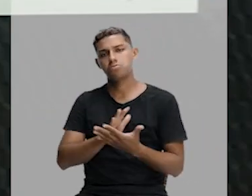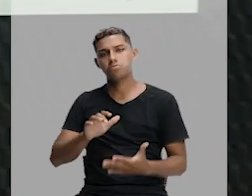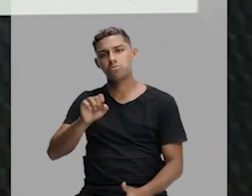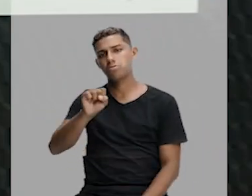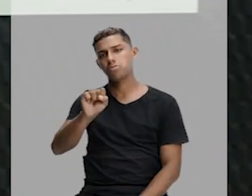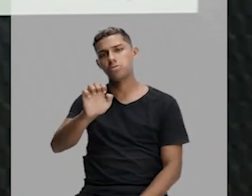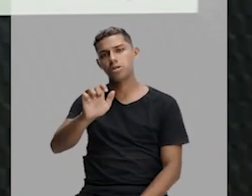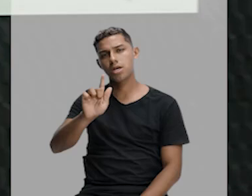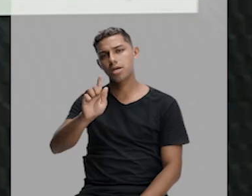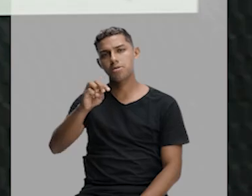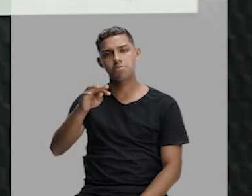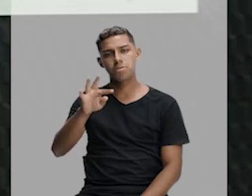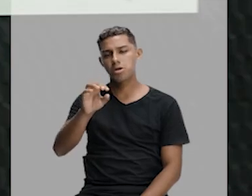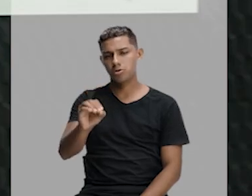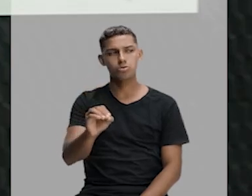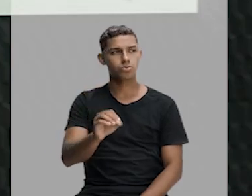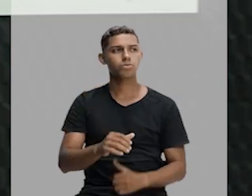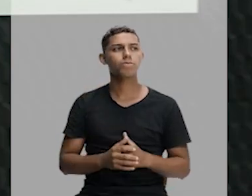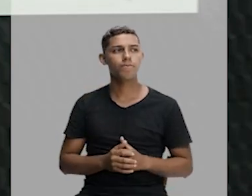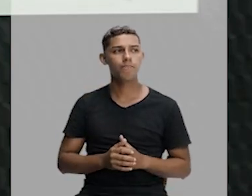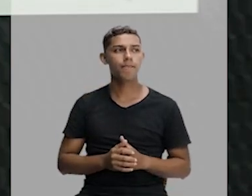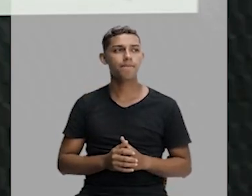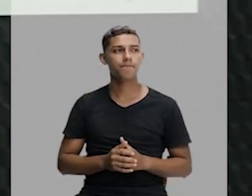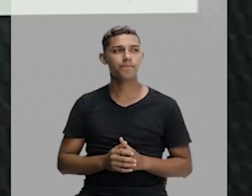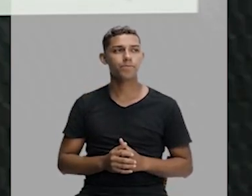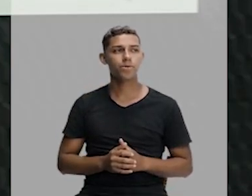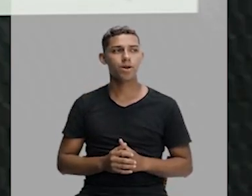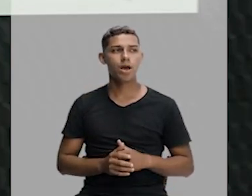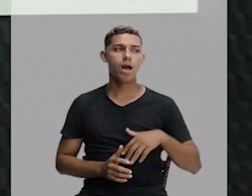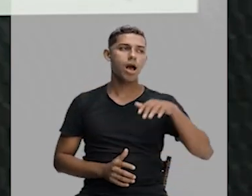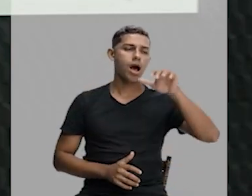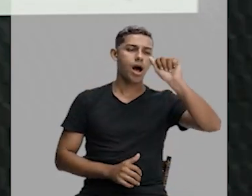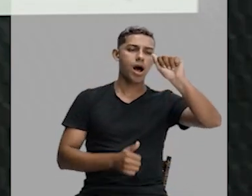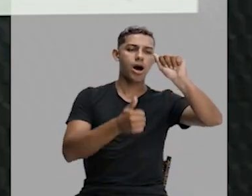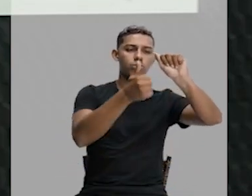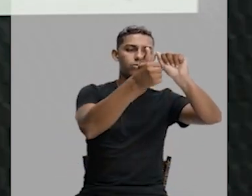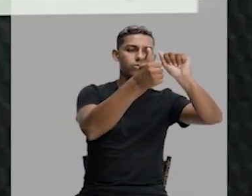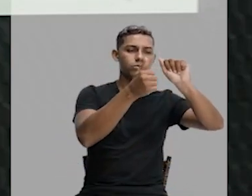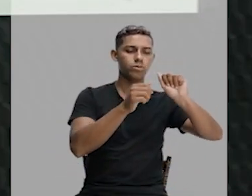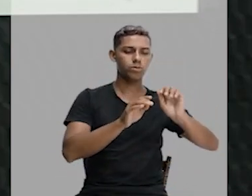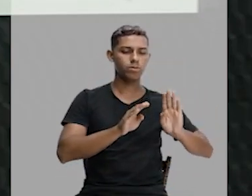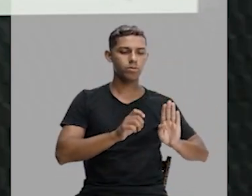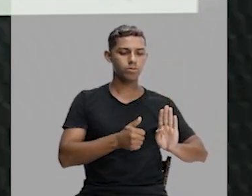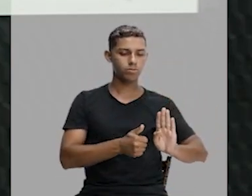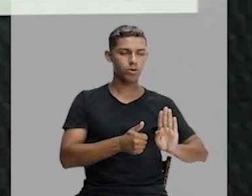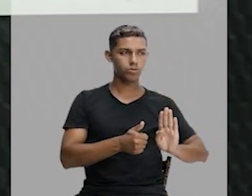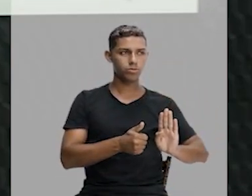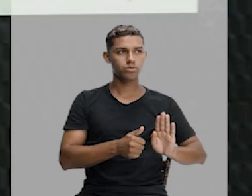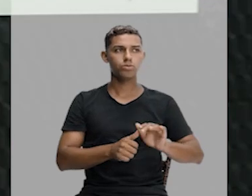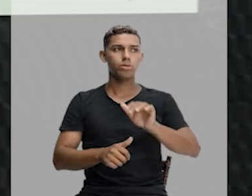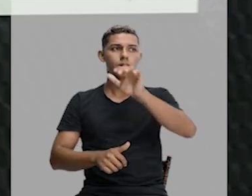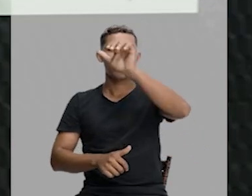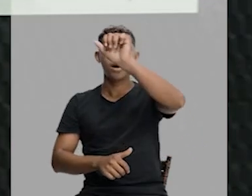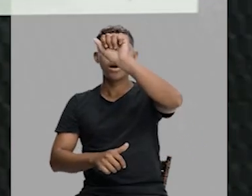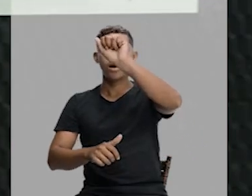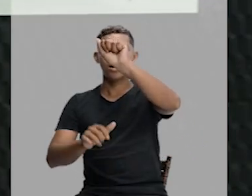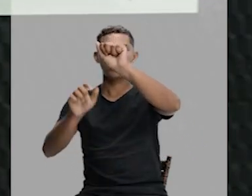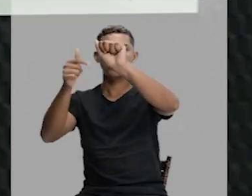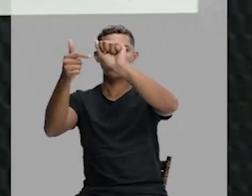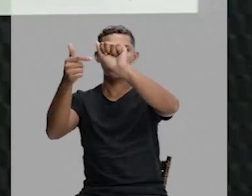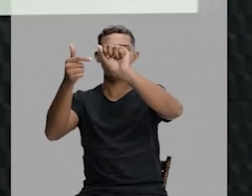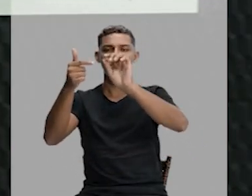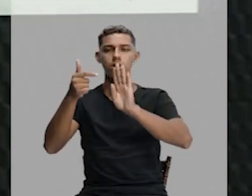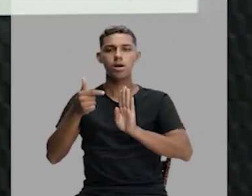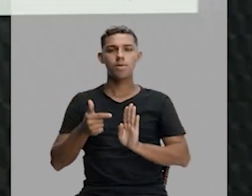de A1 para B1, de B2, de A2 para B2 e de A3 para B3, paralelo a essa reta